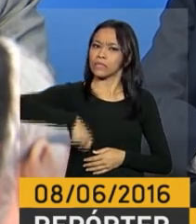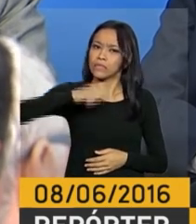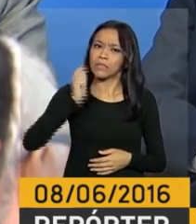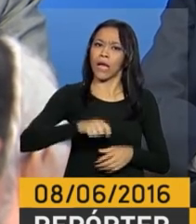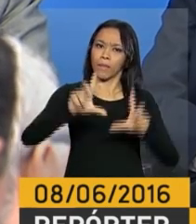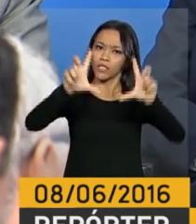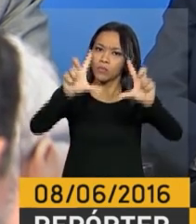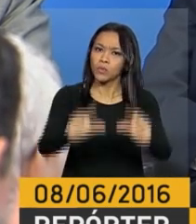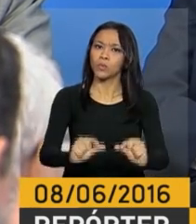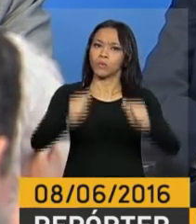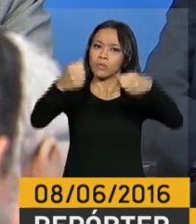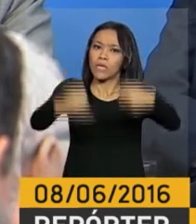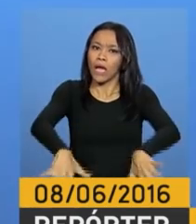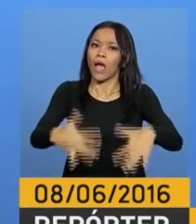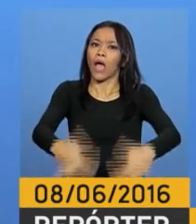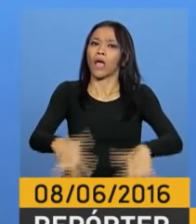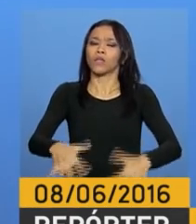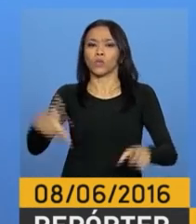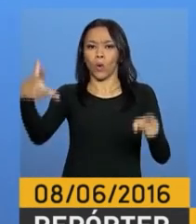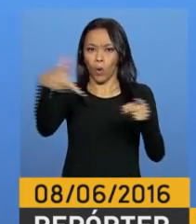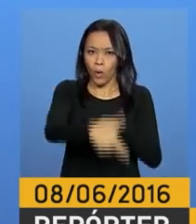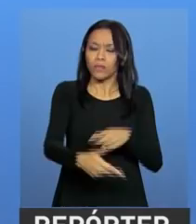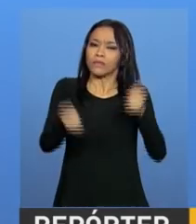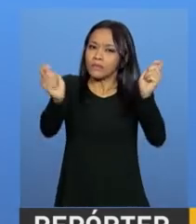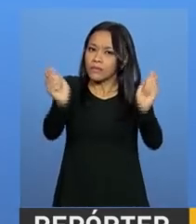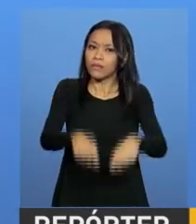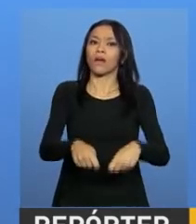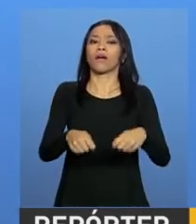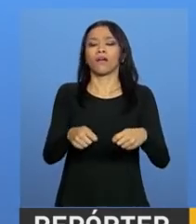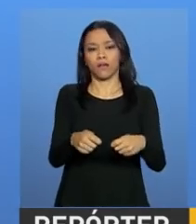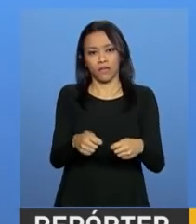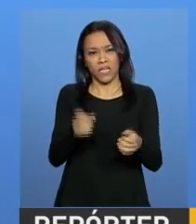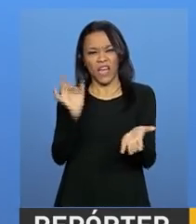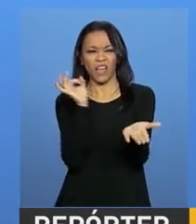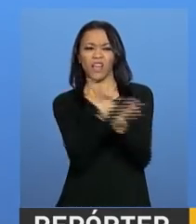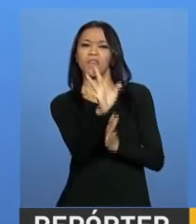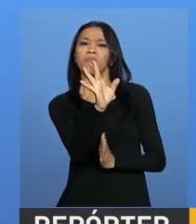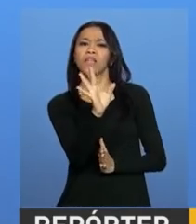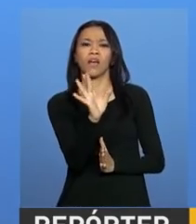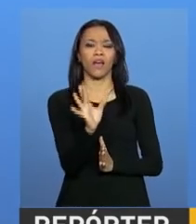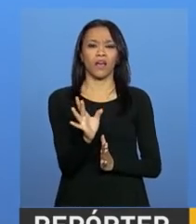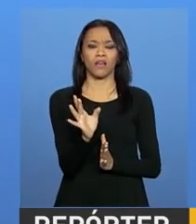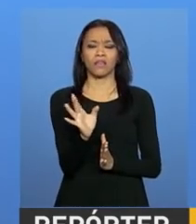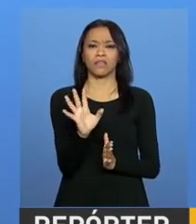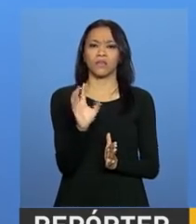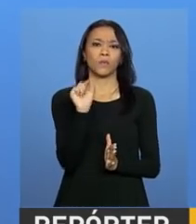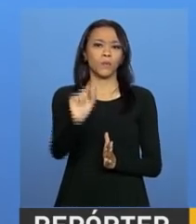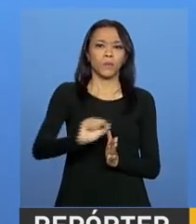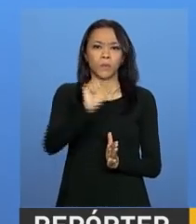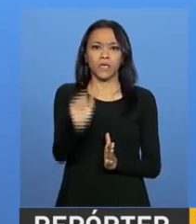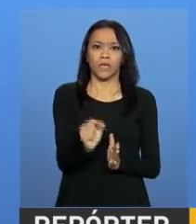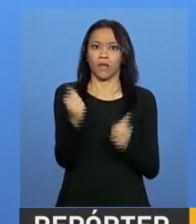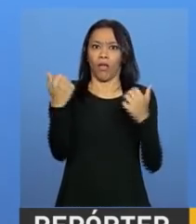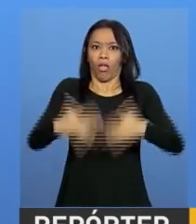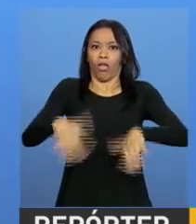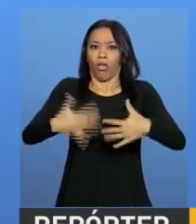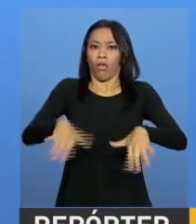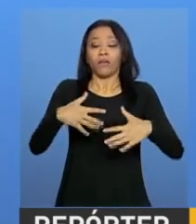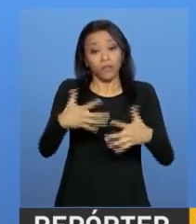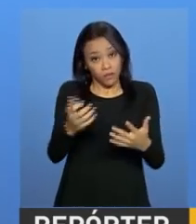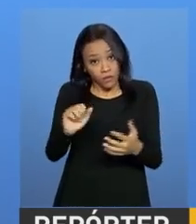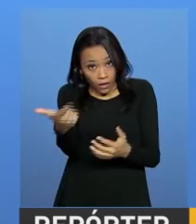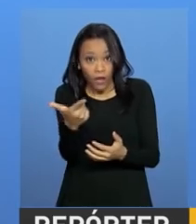de desperdícios para que elimine reduza os custos e que aumente a arrecadação